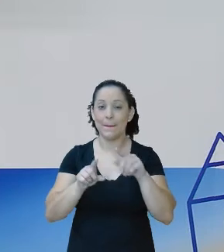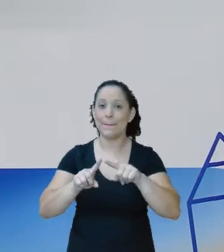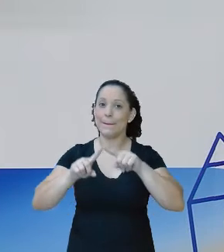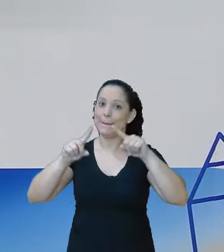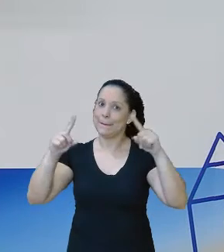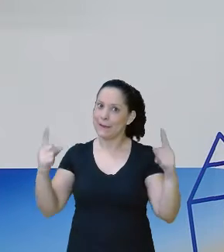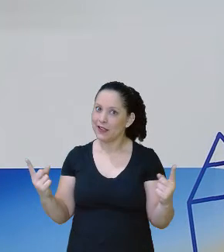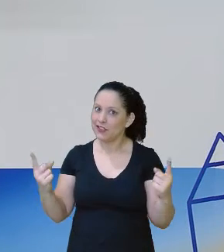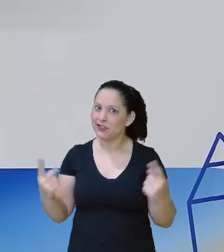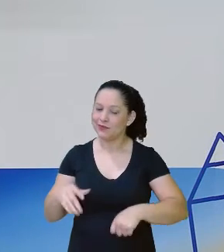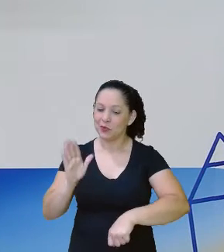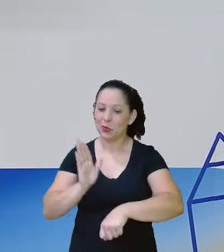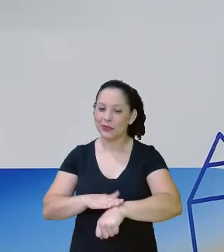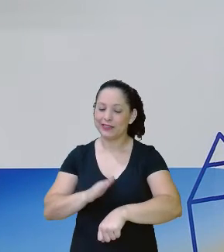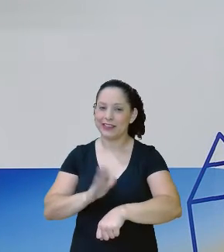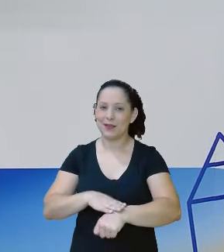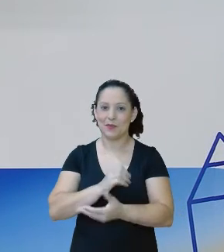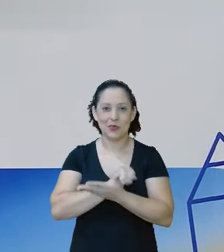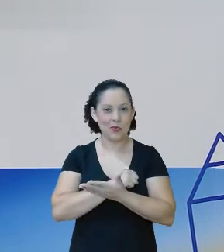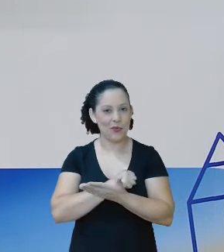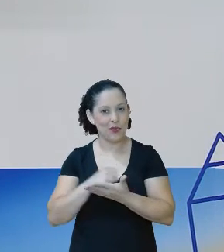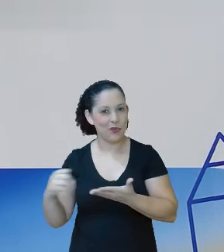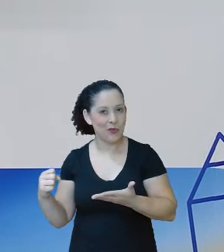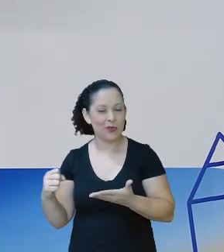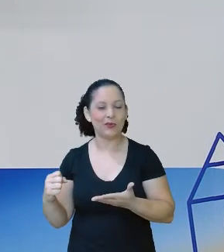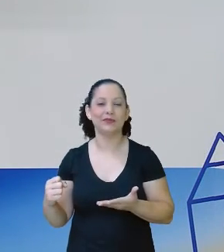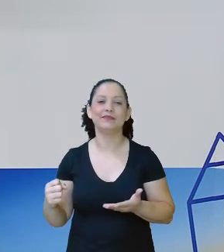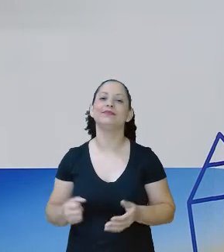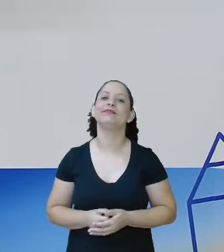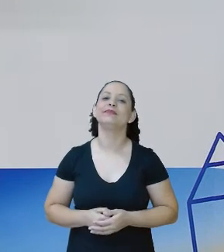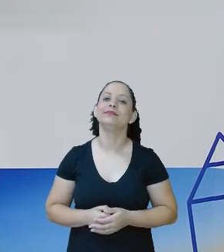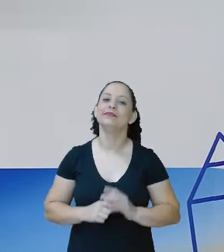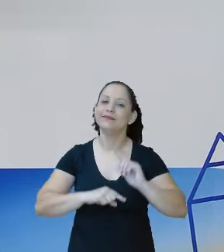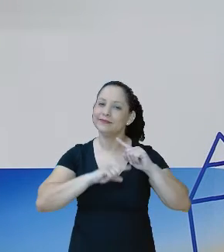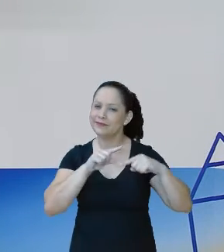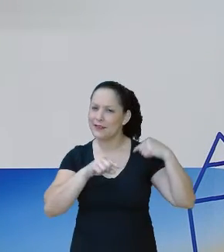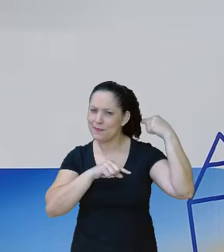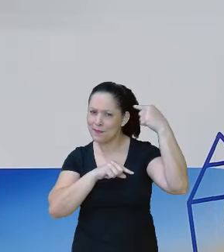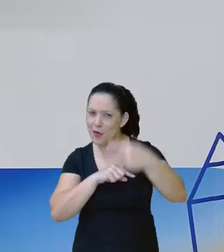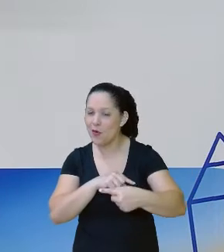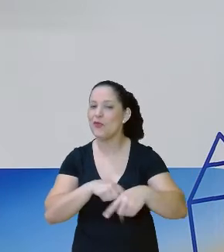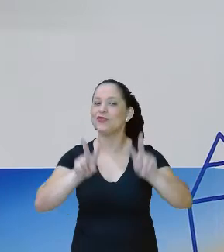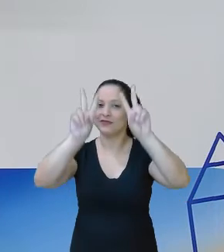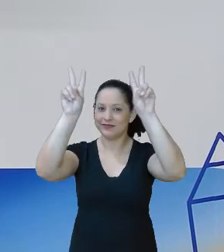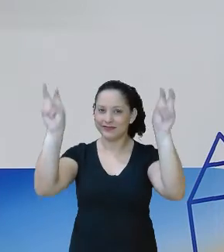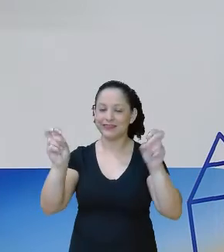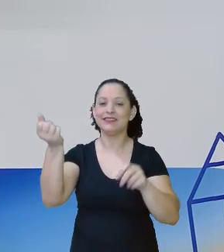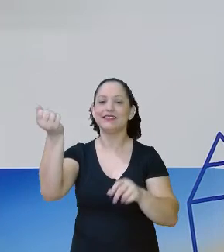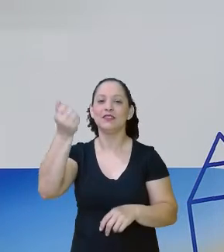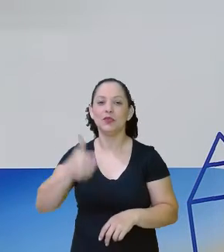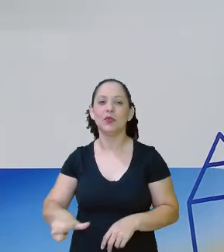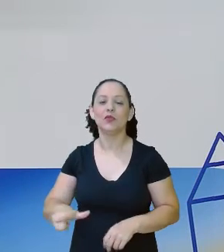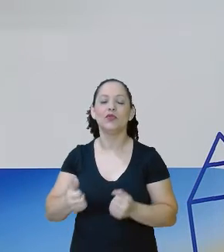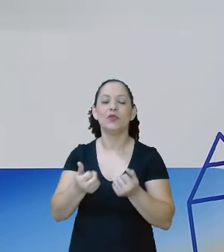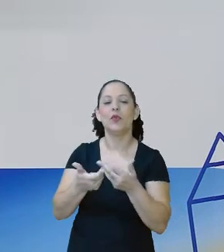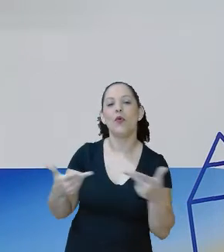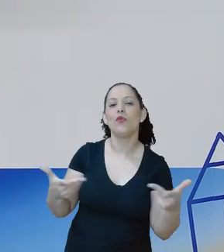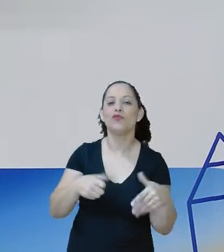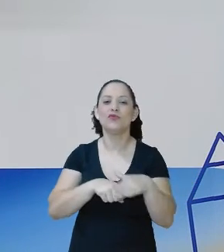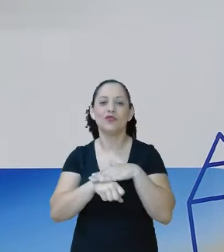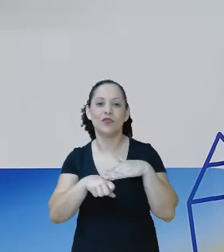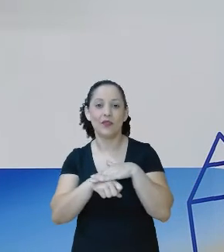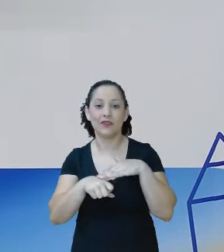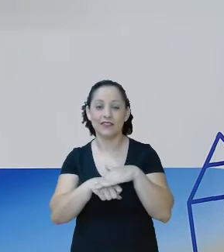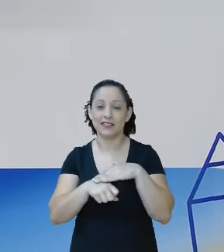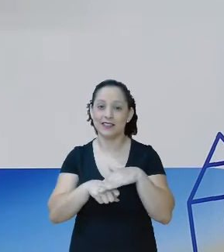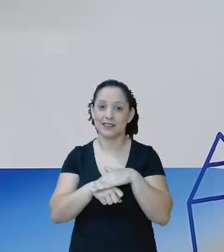porém, o nosso tempo está chegando ao fim. Mas depois a gente retoma esse assunto, tem muita coisa para a gente conversar. E